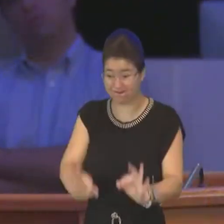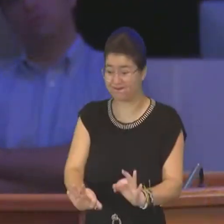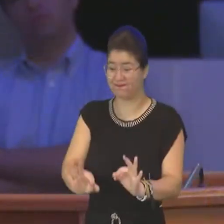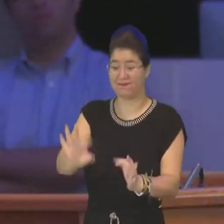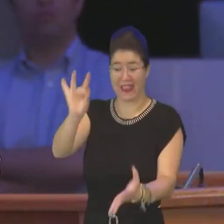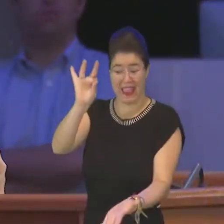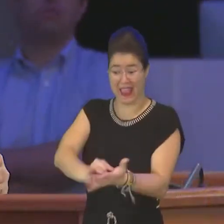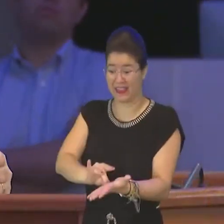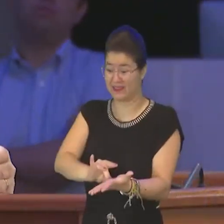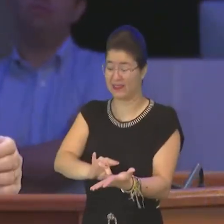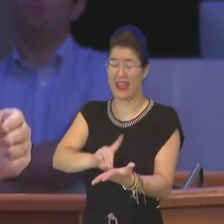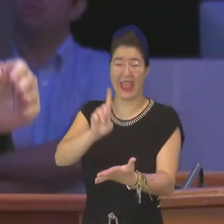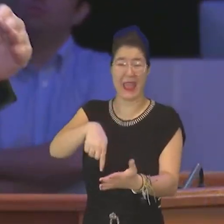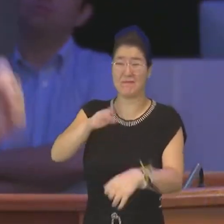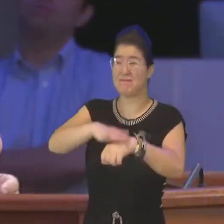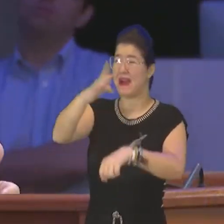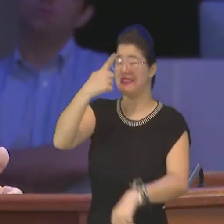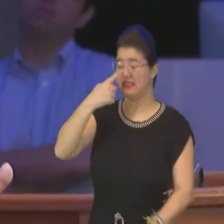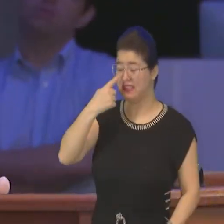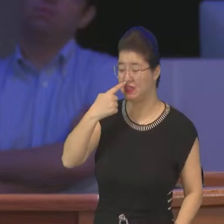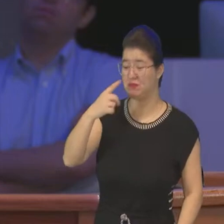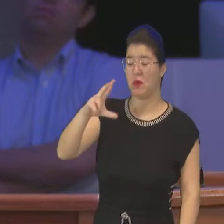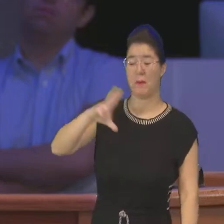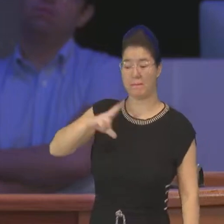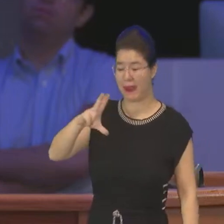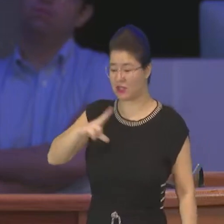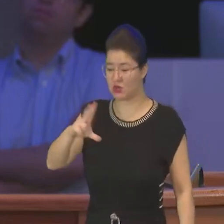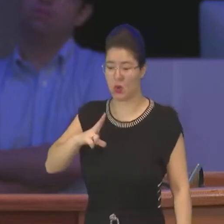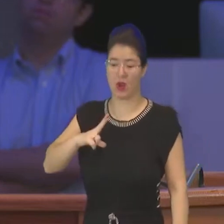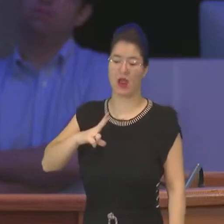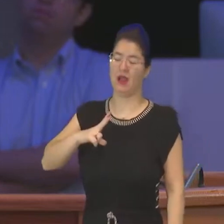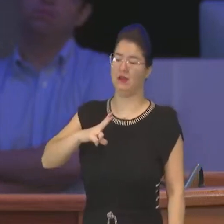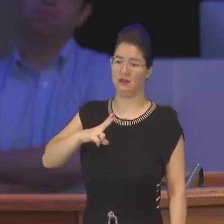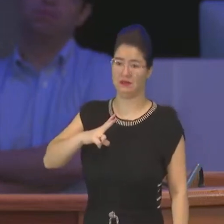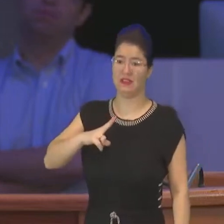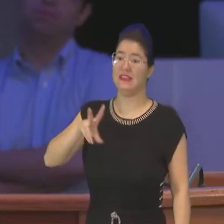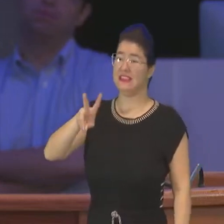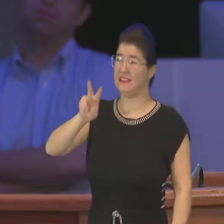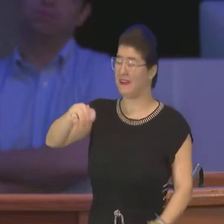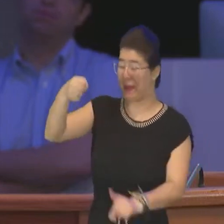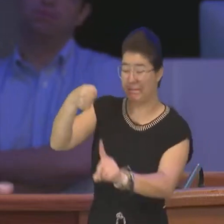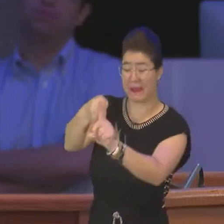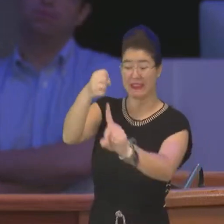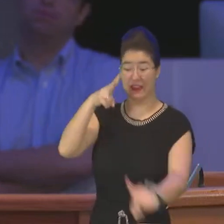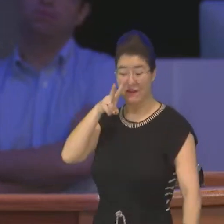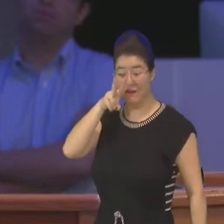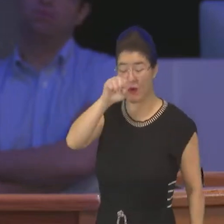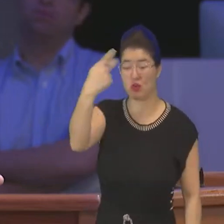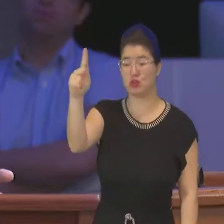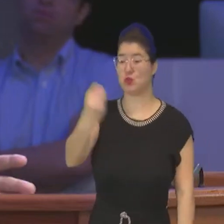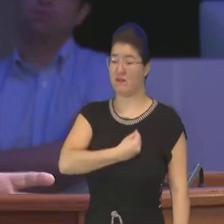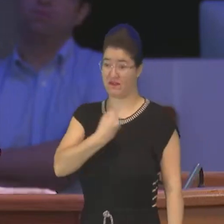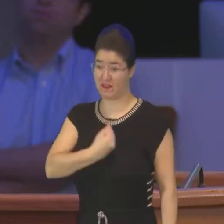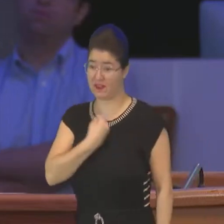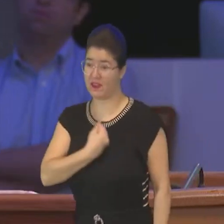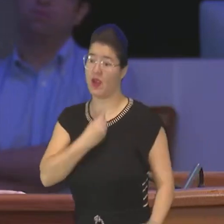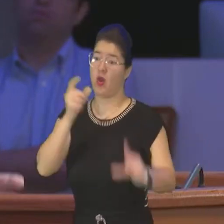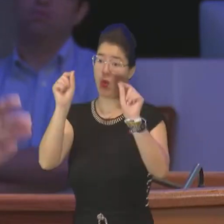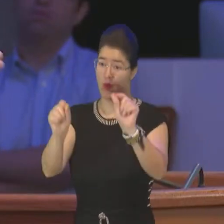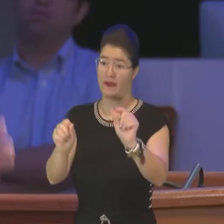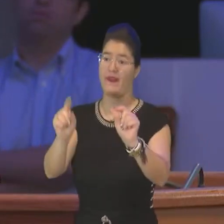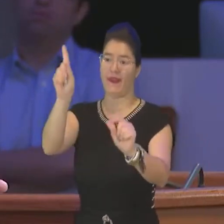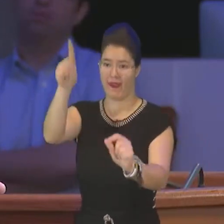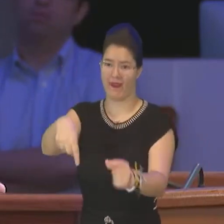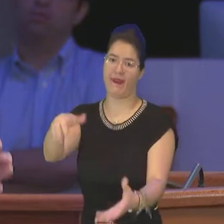é tão mais íntimo, tão pessoal e com repercussões tão grandes e específicas